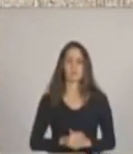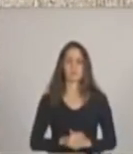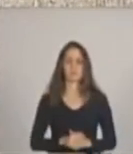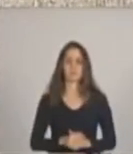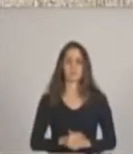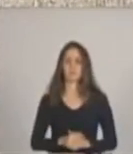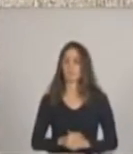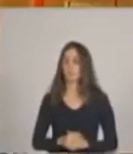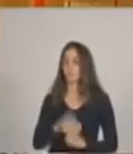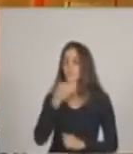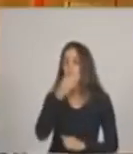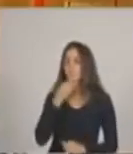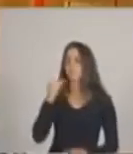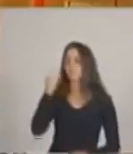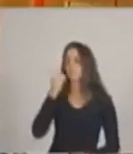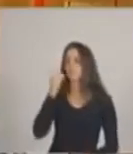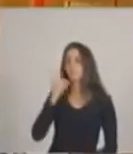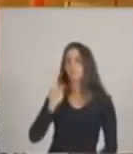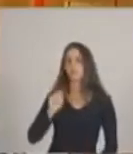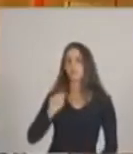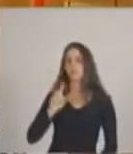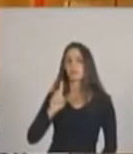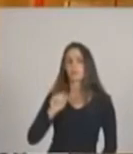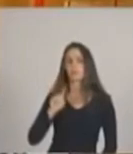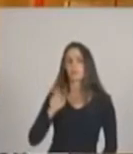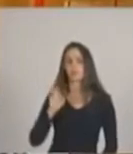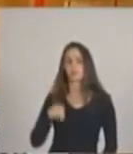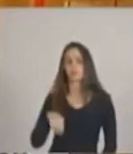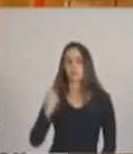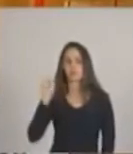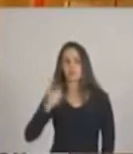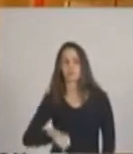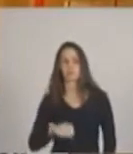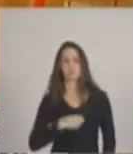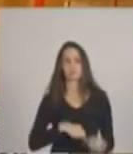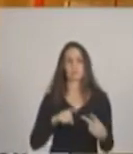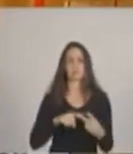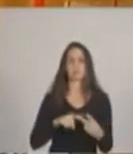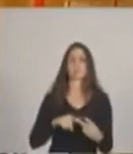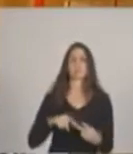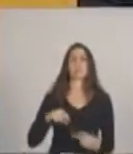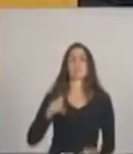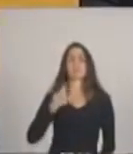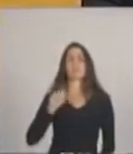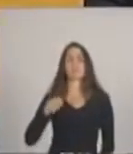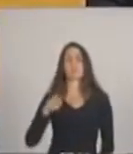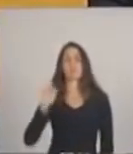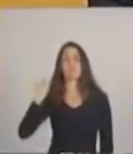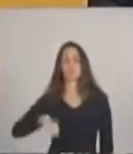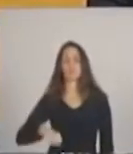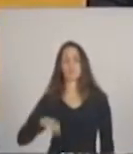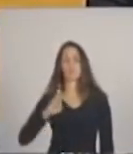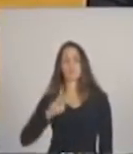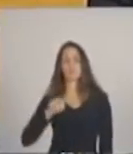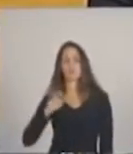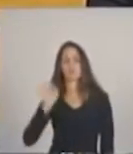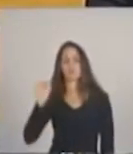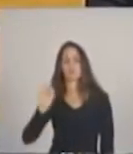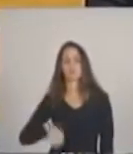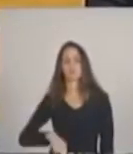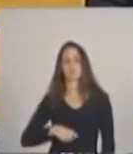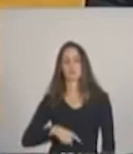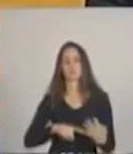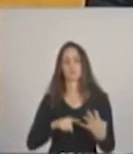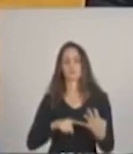Deputado Adilson. Voto sim, senhor presidente. Voto sim, deputado Chambinho. Voto sim, senhor presidente. Voto sim, deputado Bruno. Sim. Sim, deputado Capitão Assunção.